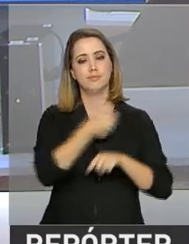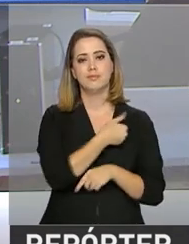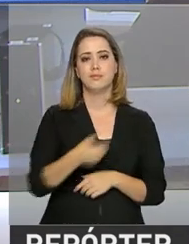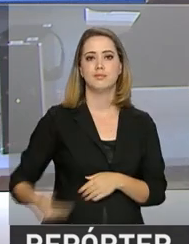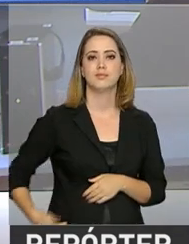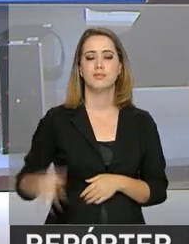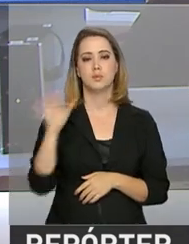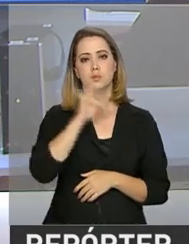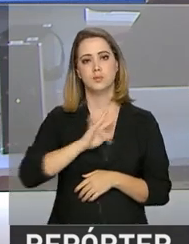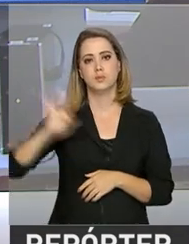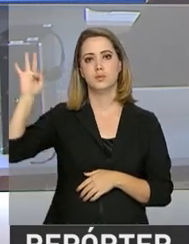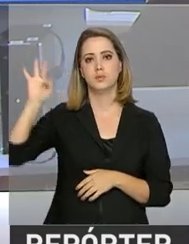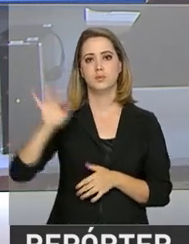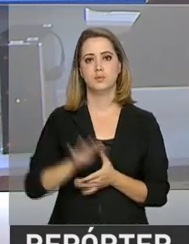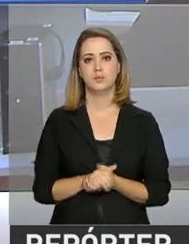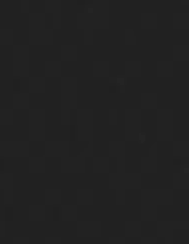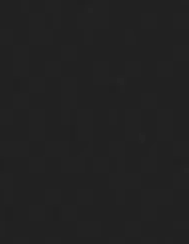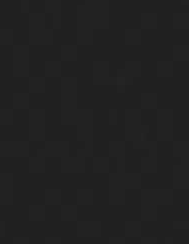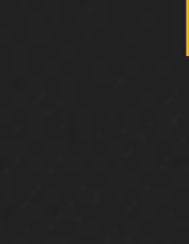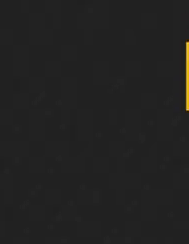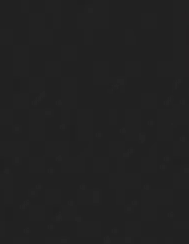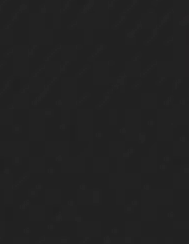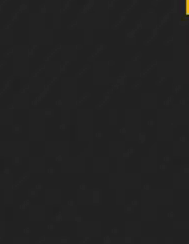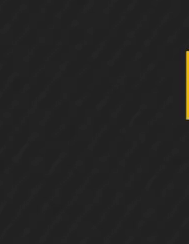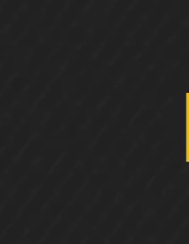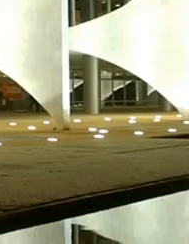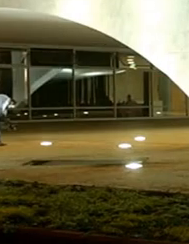NBR a TV do Governo Federal